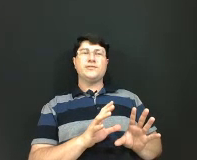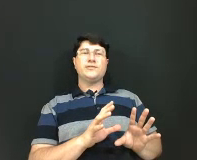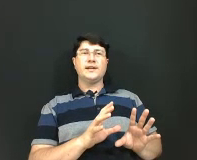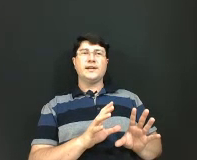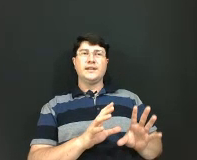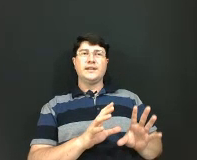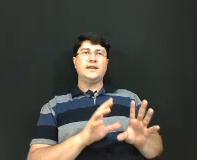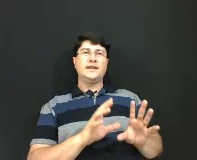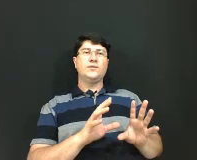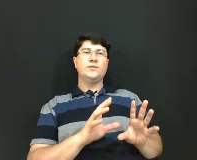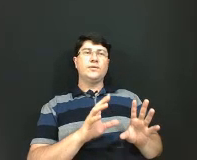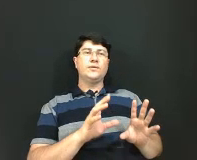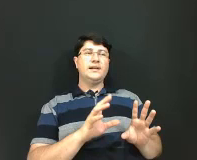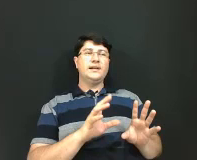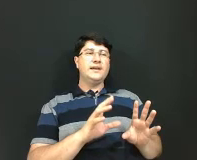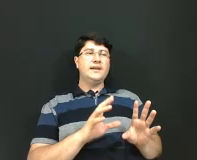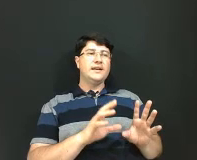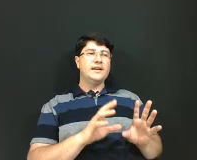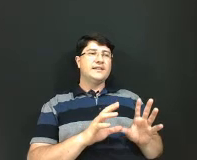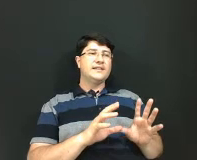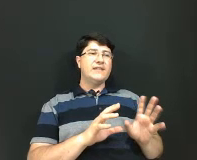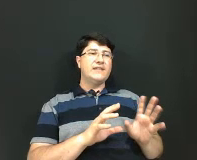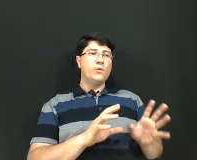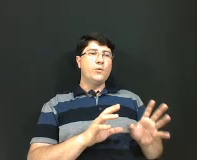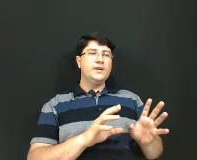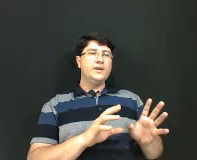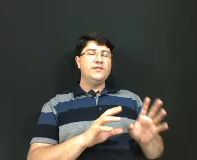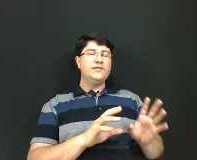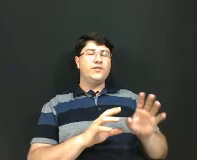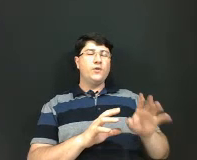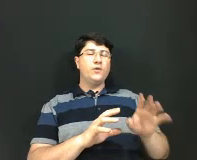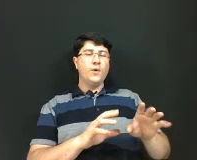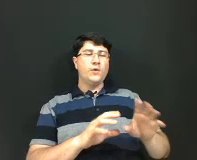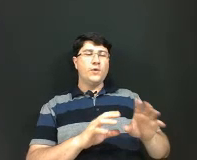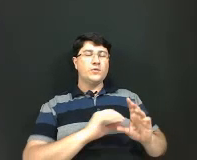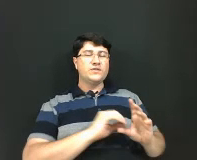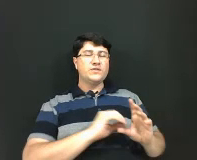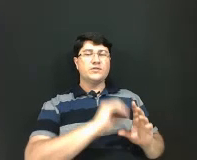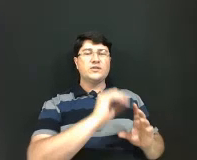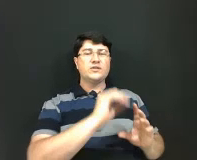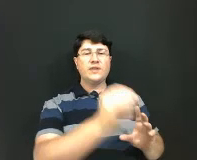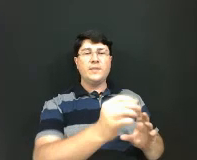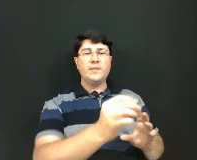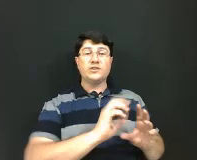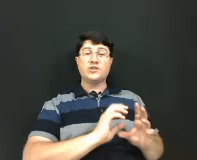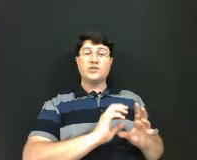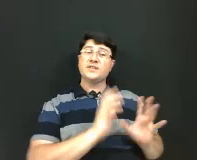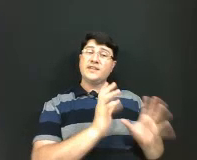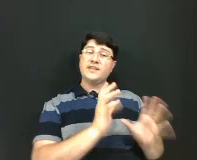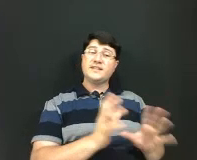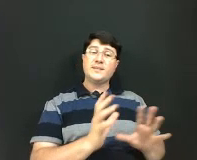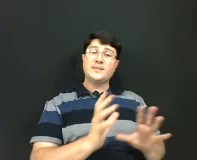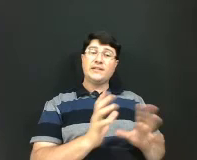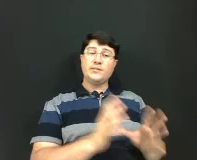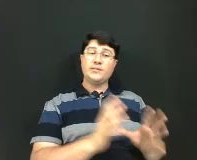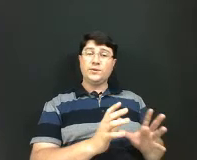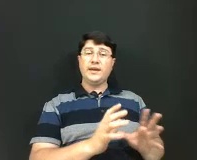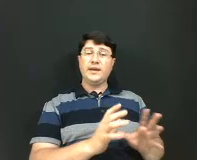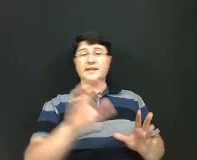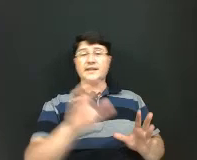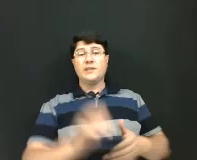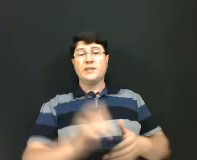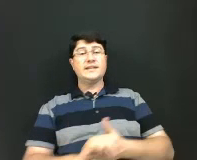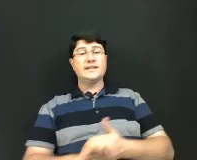essa metáfora, que ele estava ruim e ficou bom, como se fosse um deslocamento. A gente consegue fazer essa metáfora